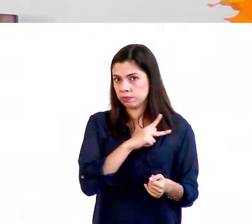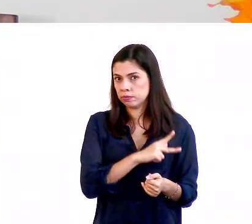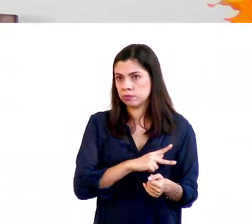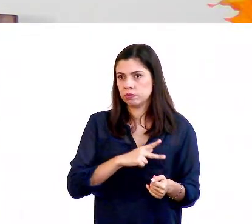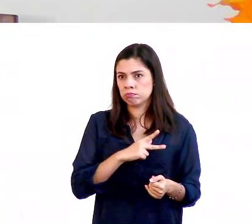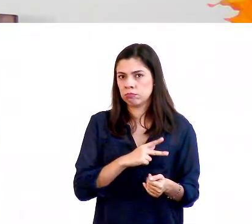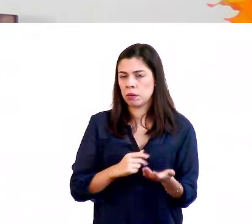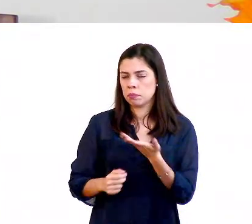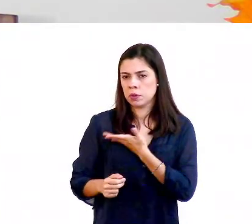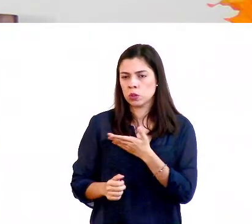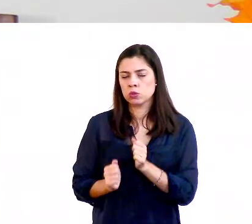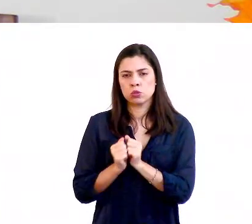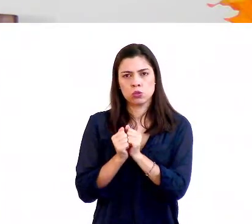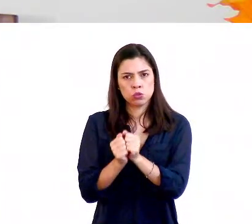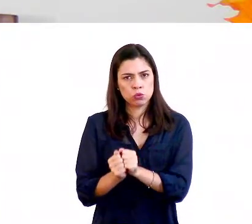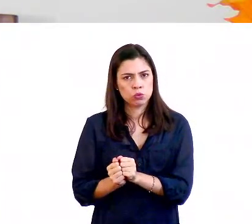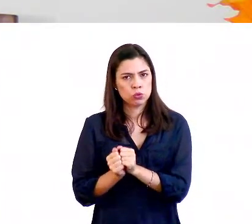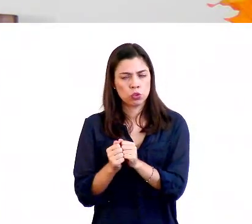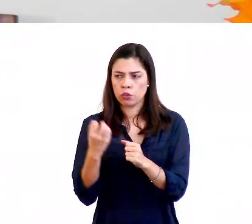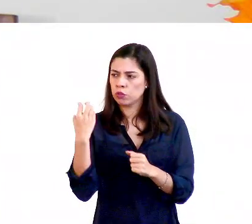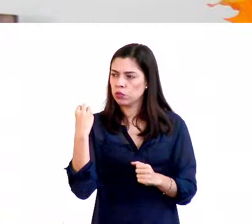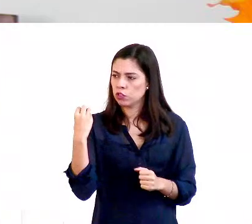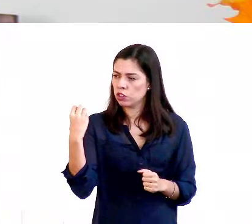alguns momentos.